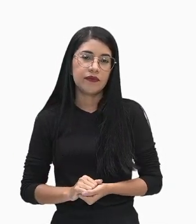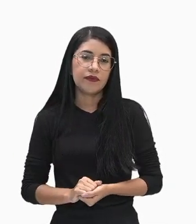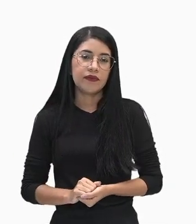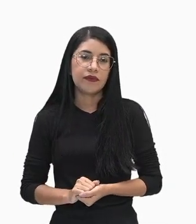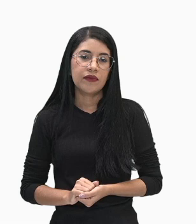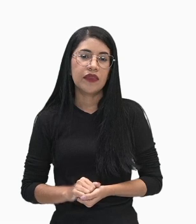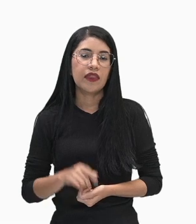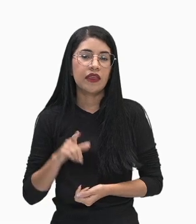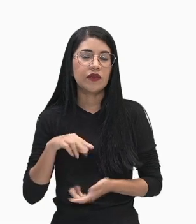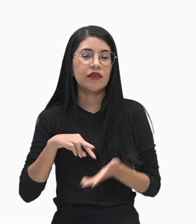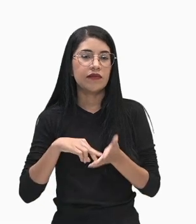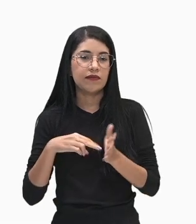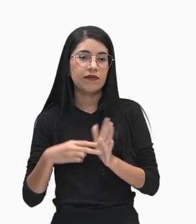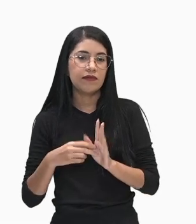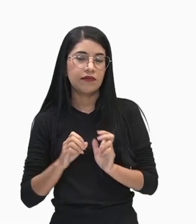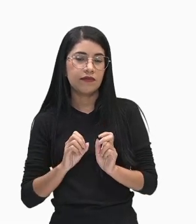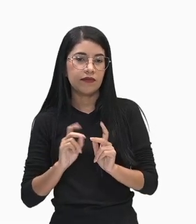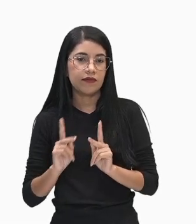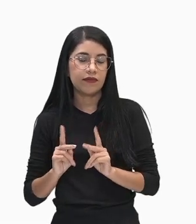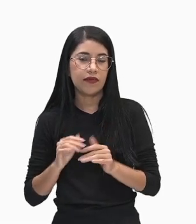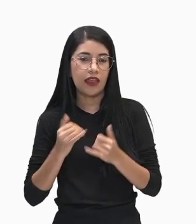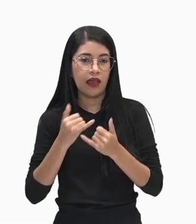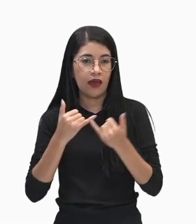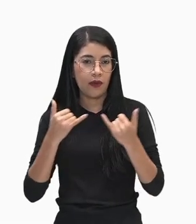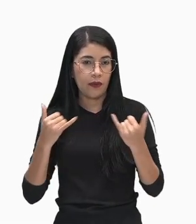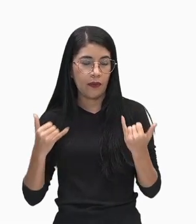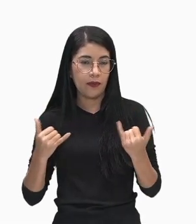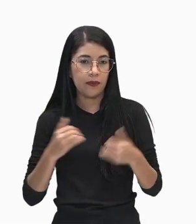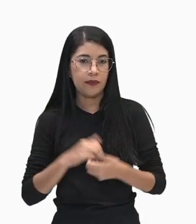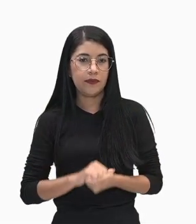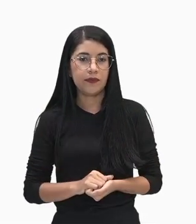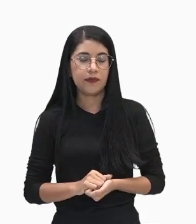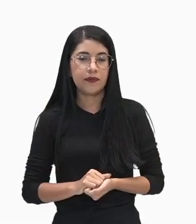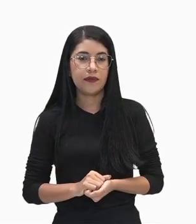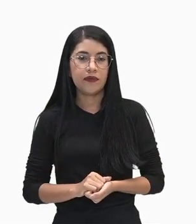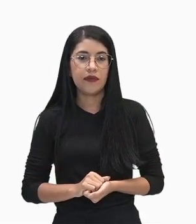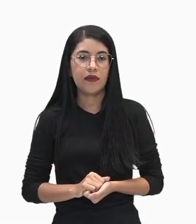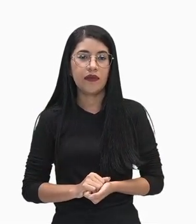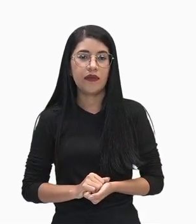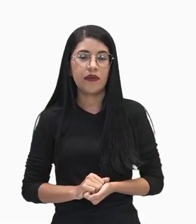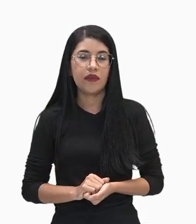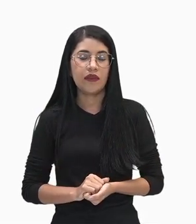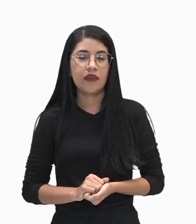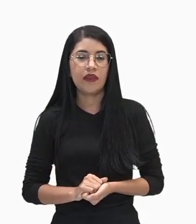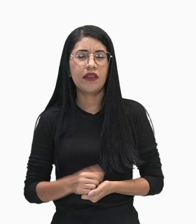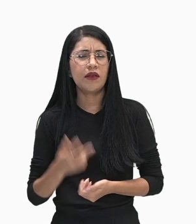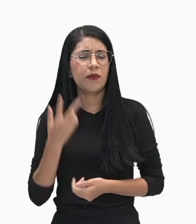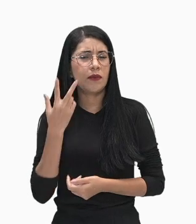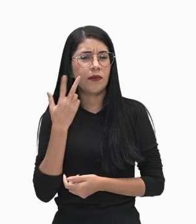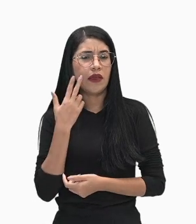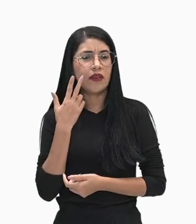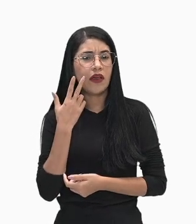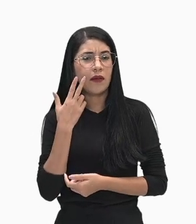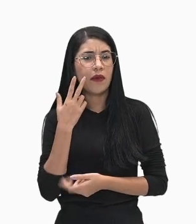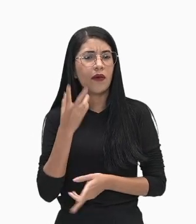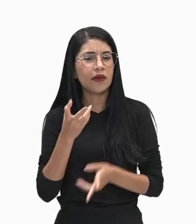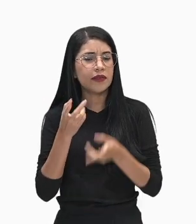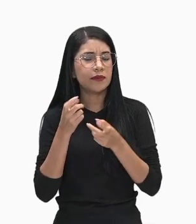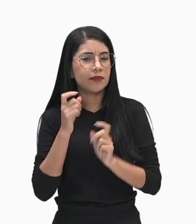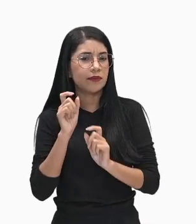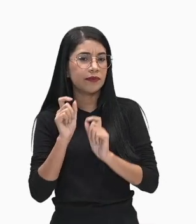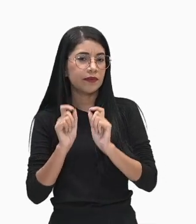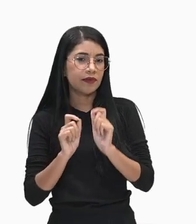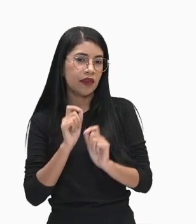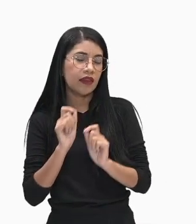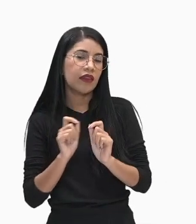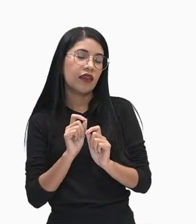a nossa corrente elétrica. E aí, pessoal, é bastante comum observarmos a